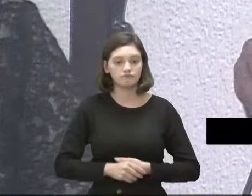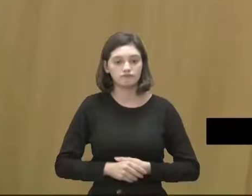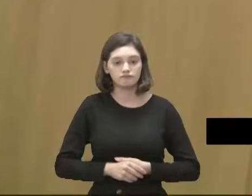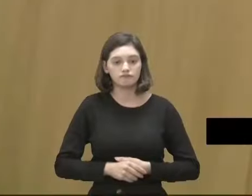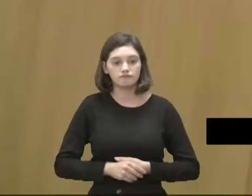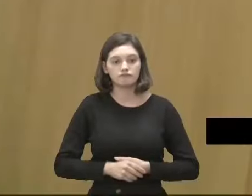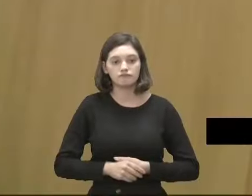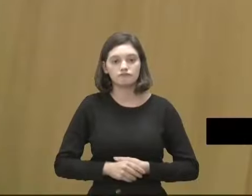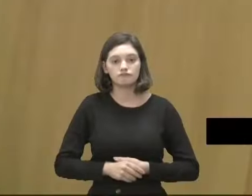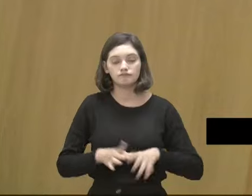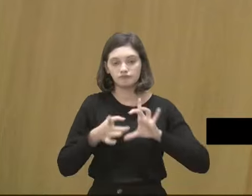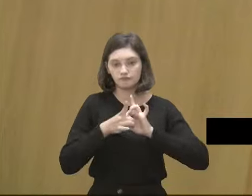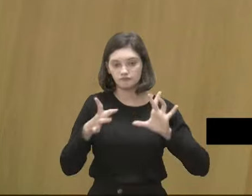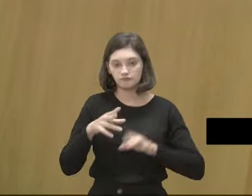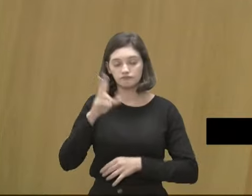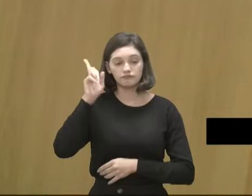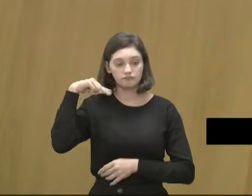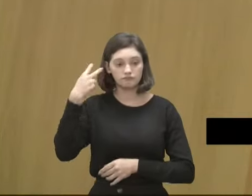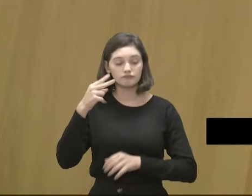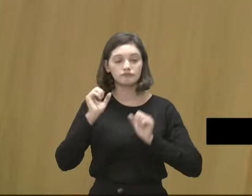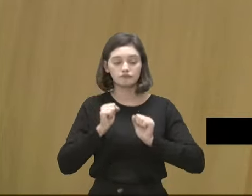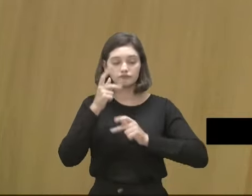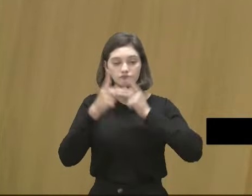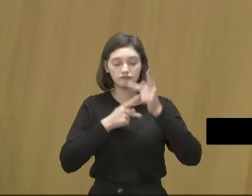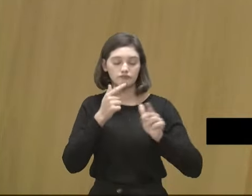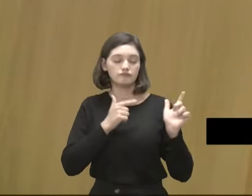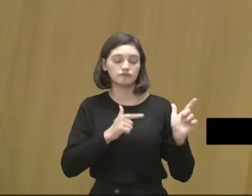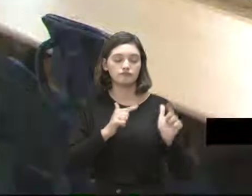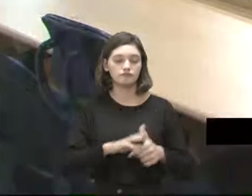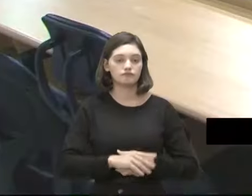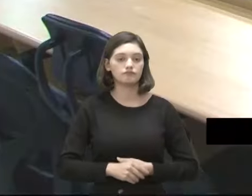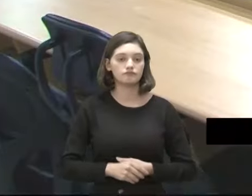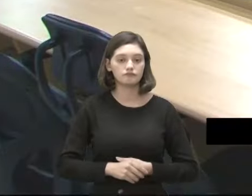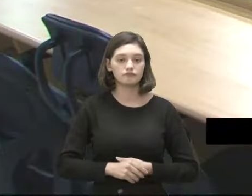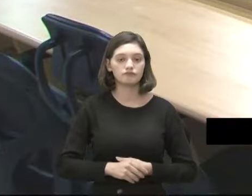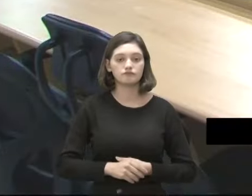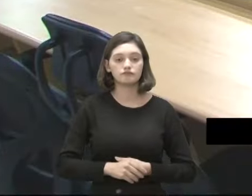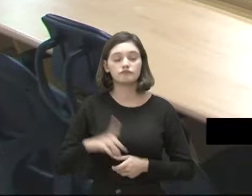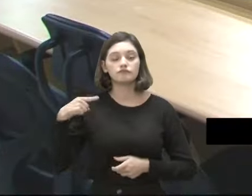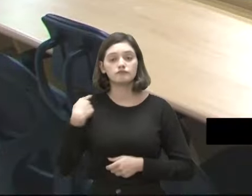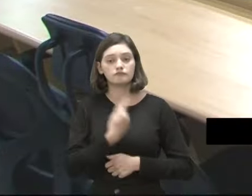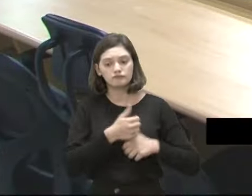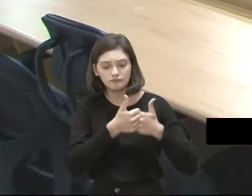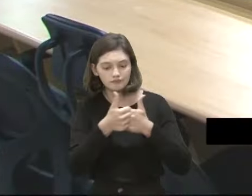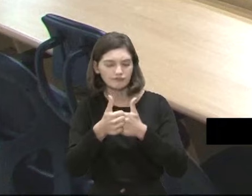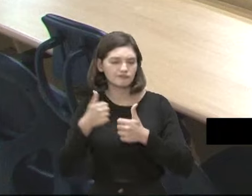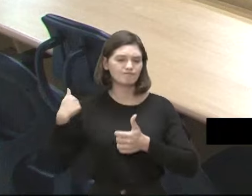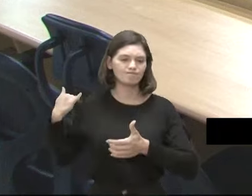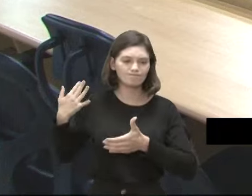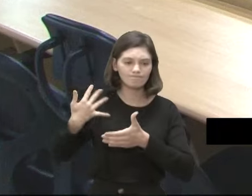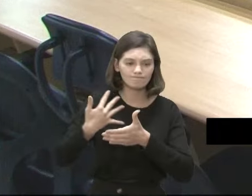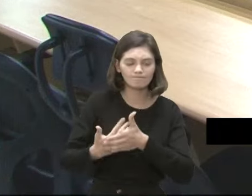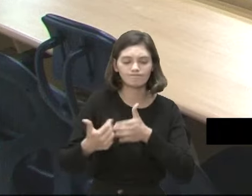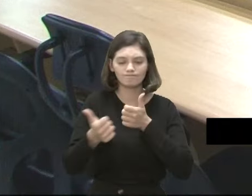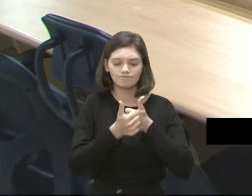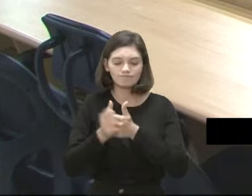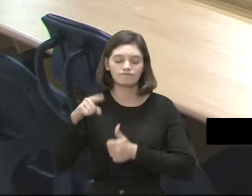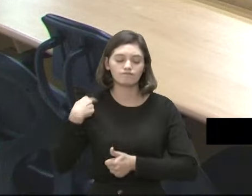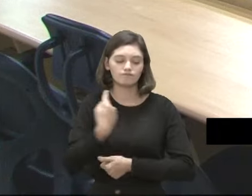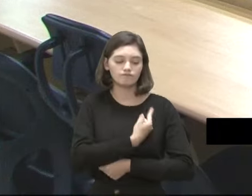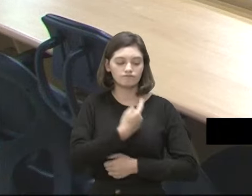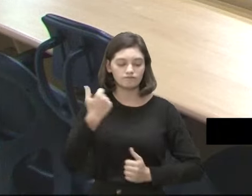Me permite, vereador? Pois não, vereador. Bom, a gente vem acompanhando isso muito de perto, né, desde que a gente assumiu